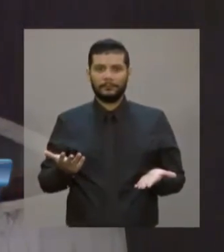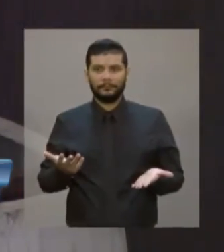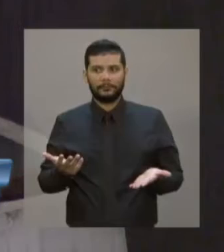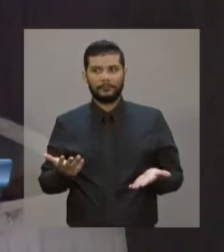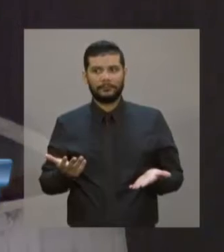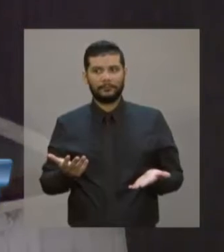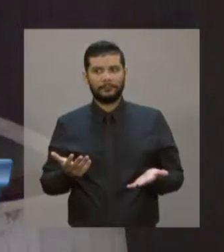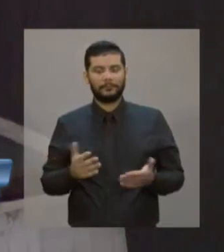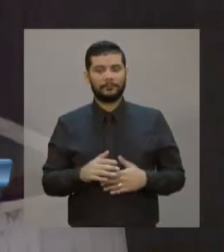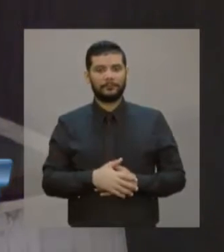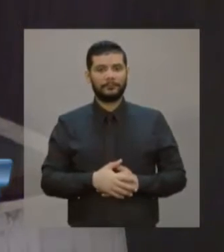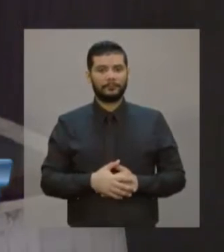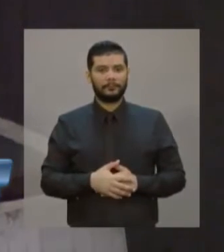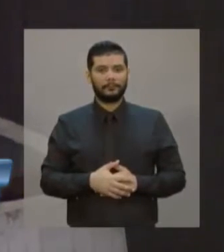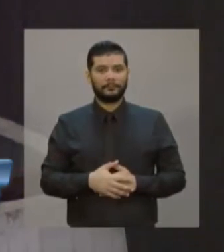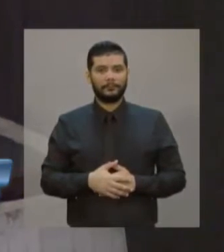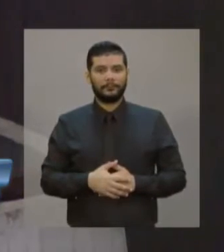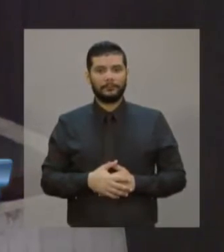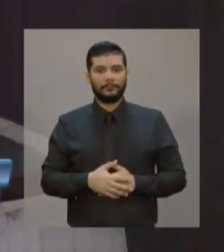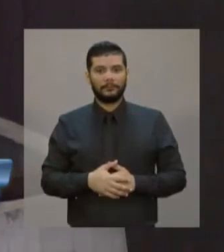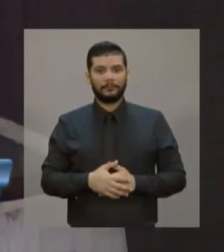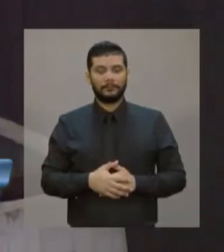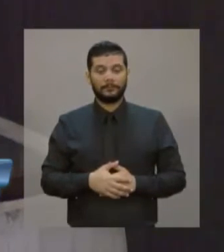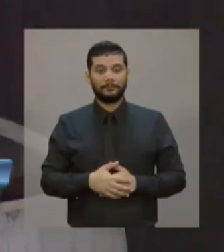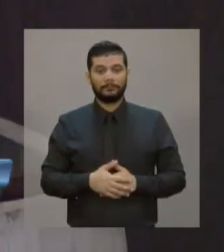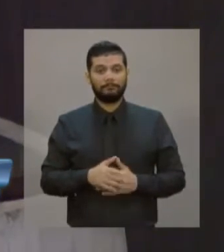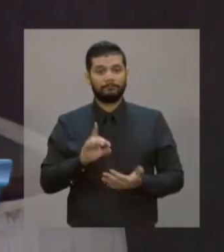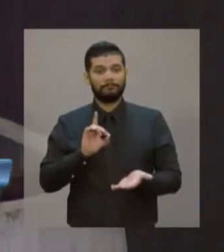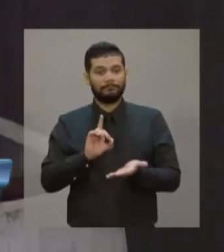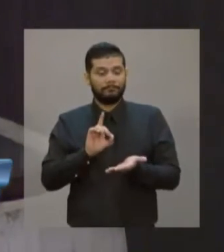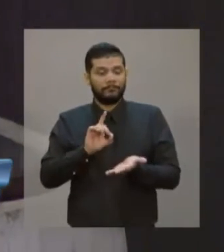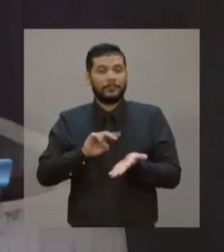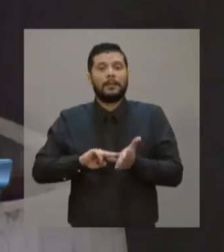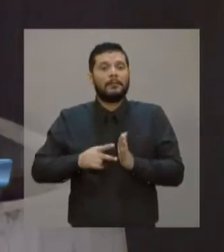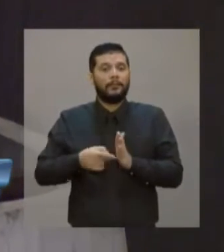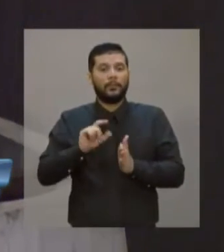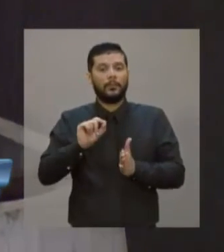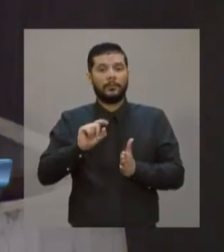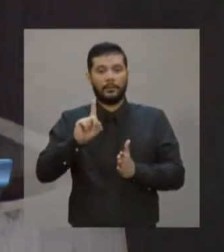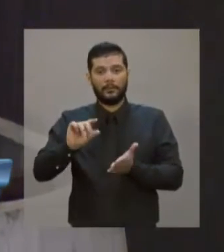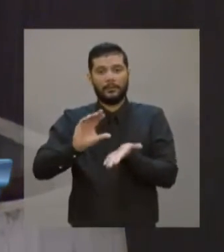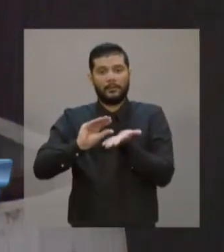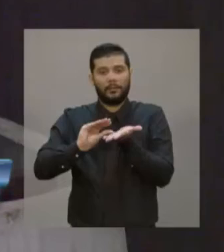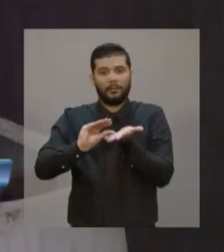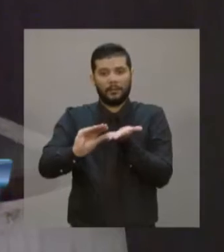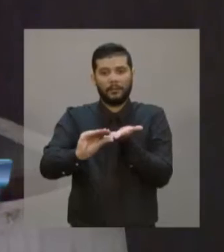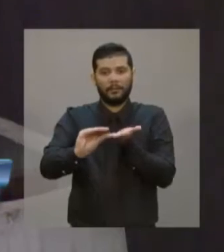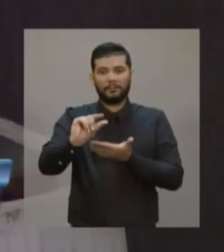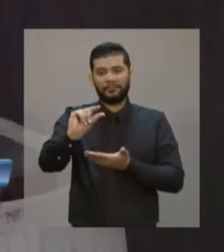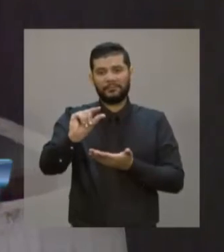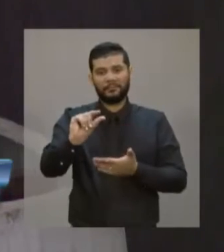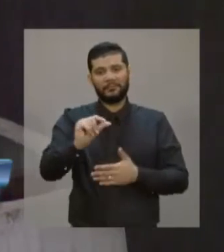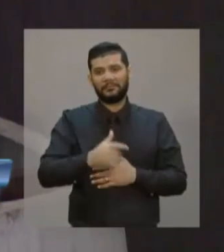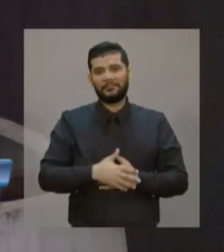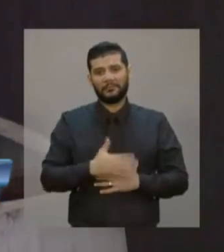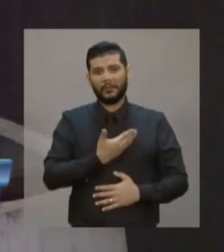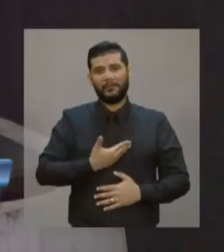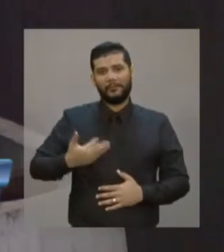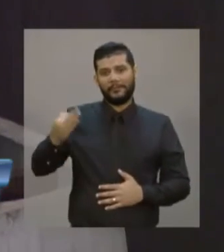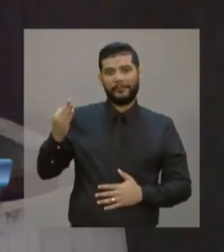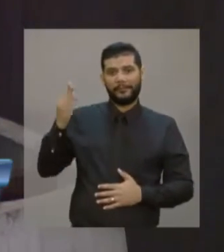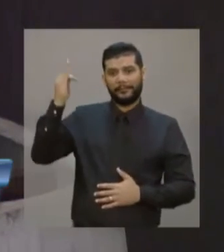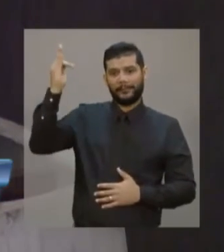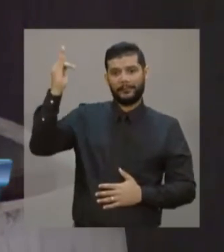resultados alcançados nas áreas de educação, segurança e saúde. Segundo o parlamentar, entre os destaques, o desempenho